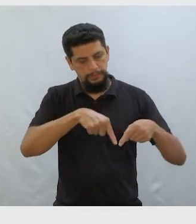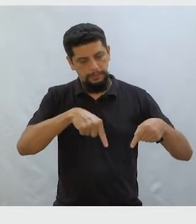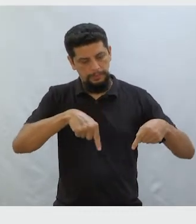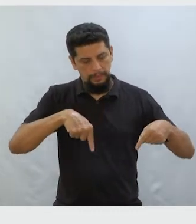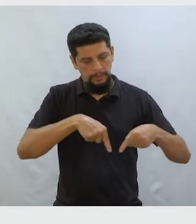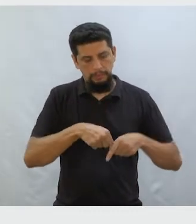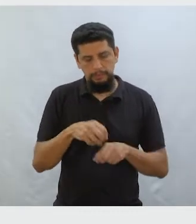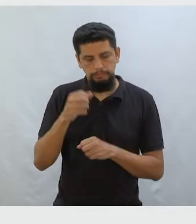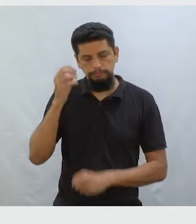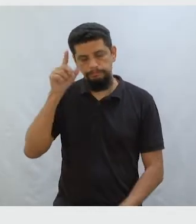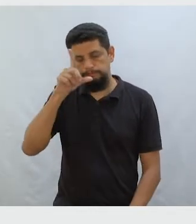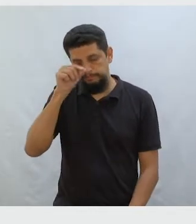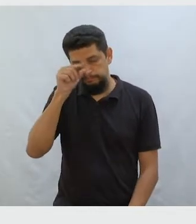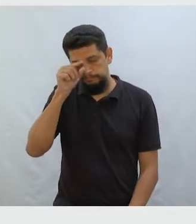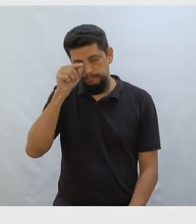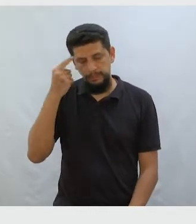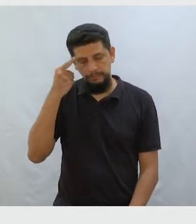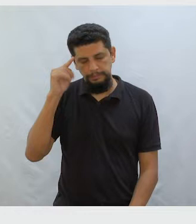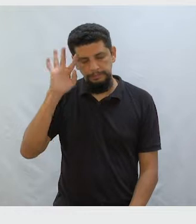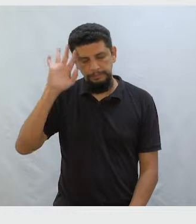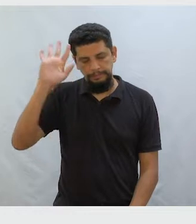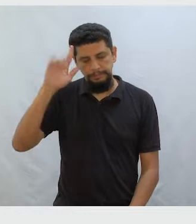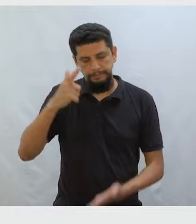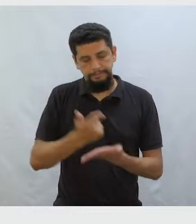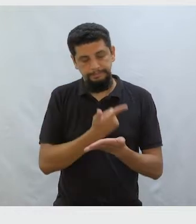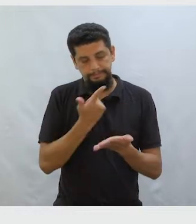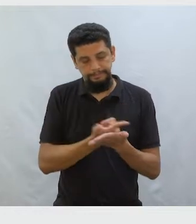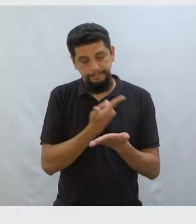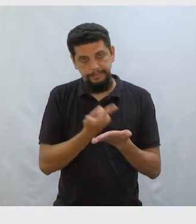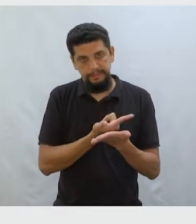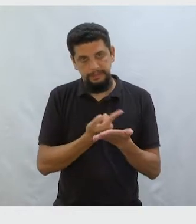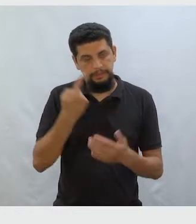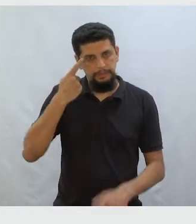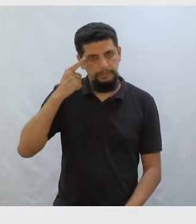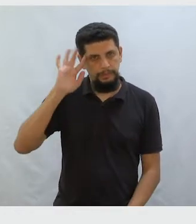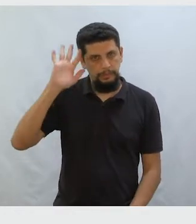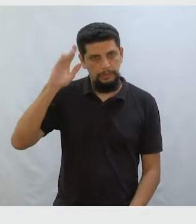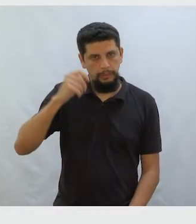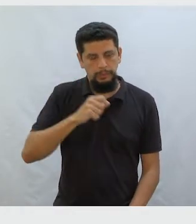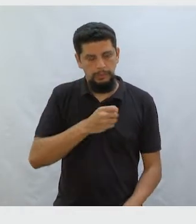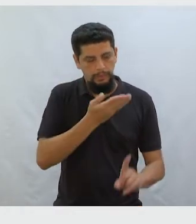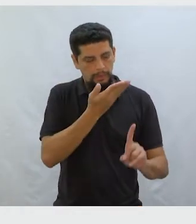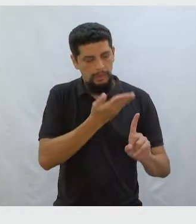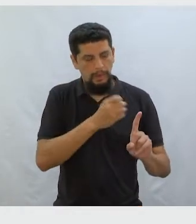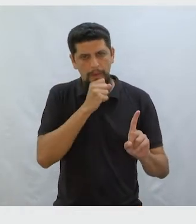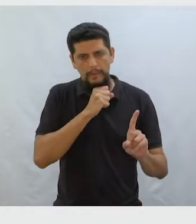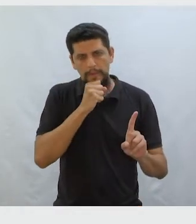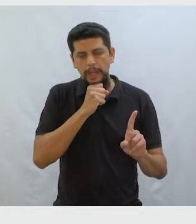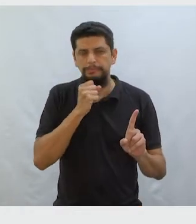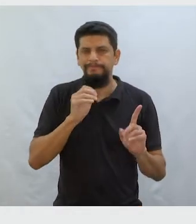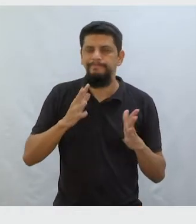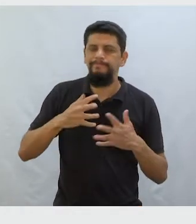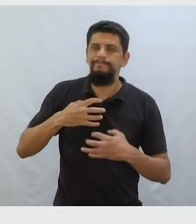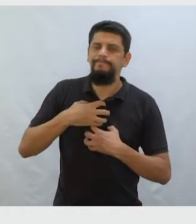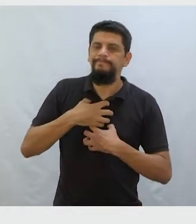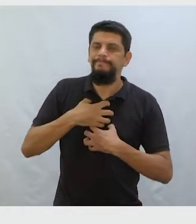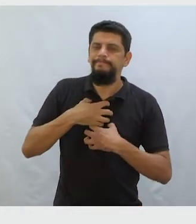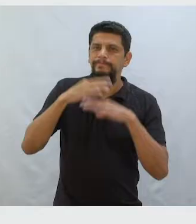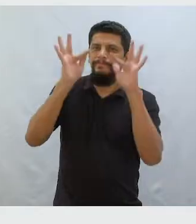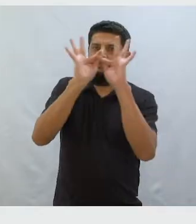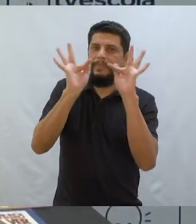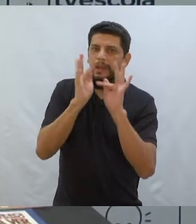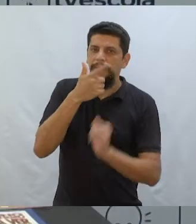avó dormiu um bocadinho e sonhou com aqueles livros todos e sonhou com a sua avó tão alegre